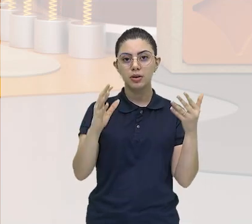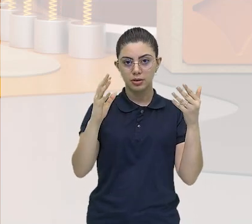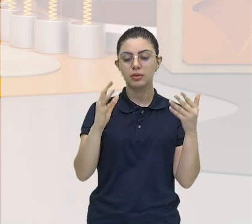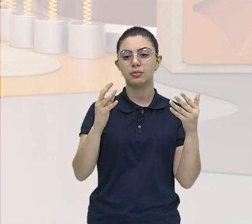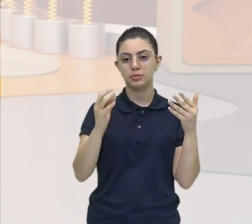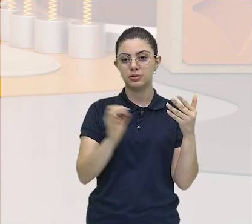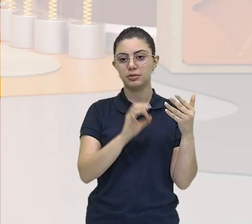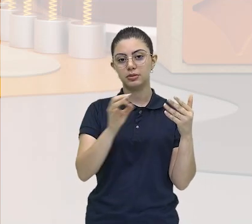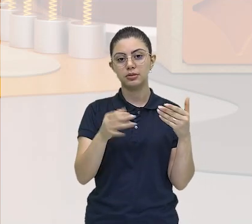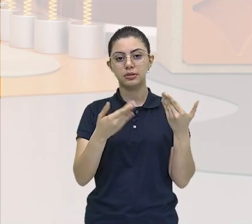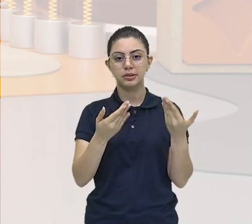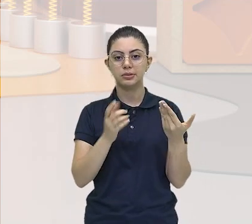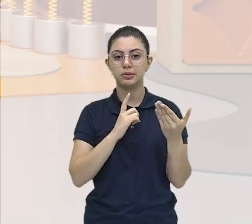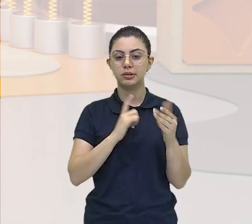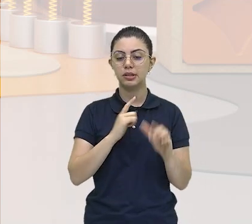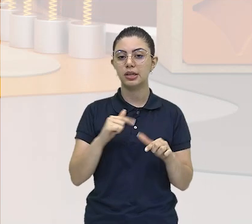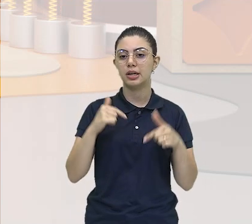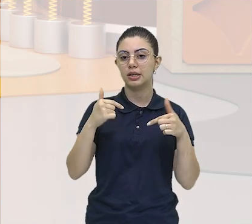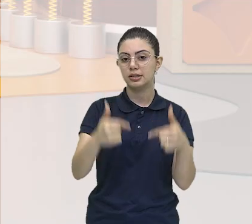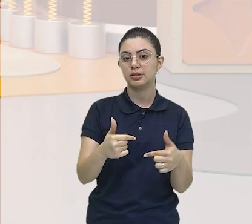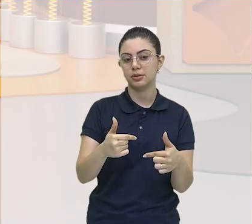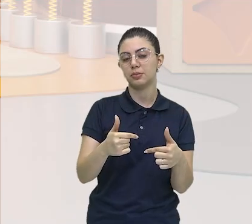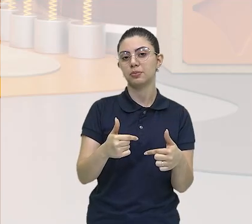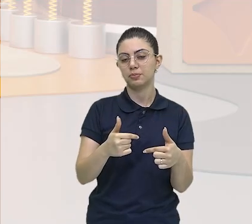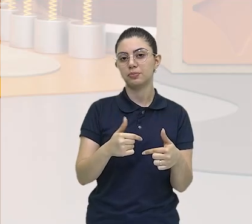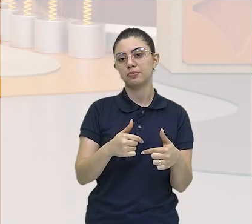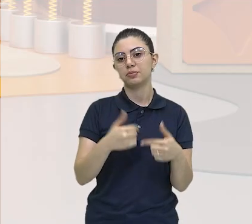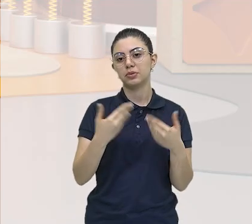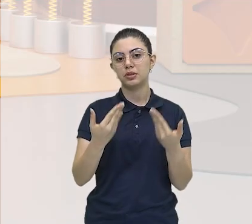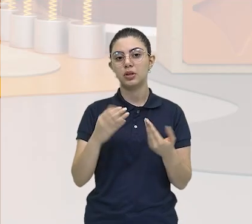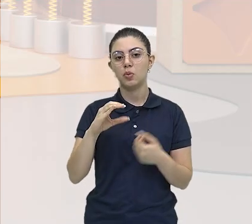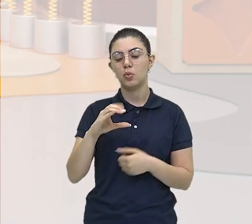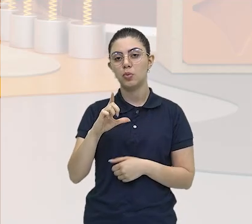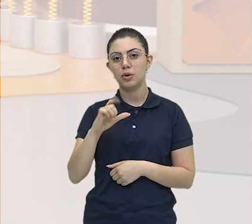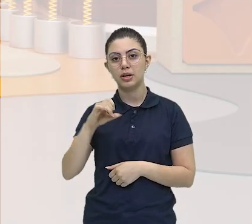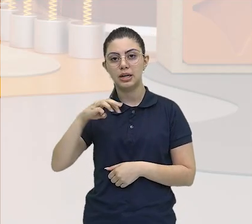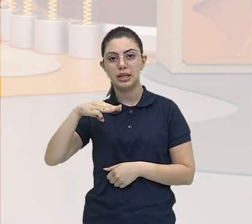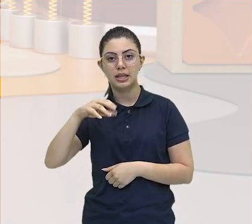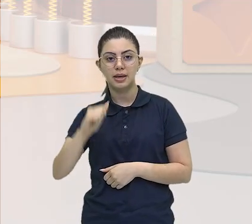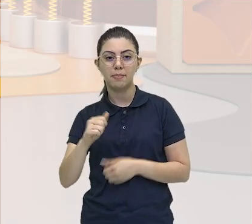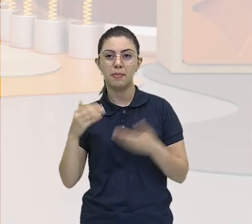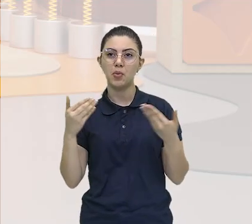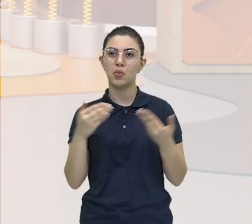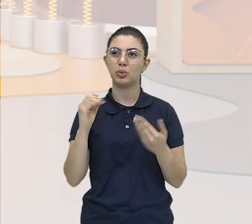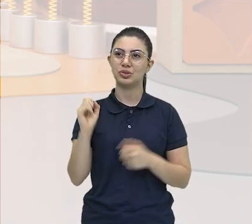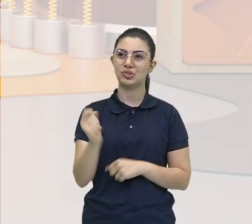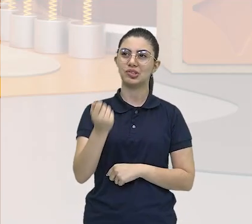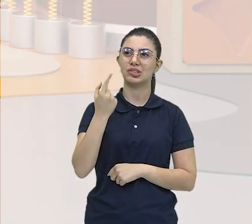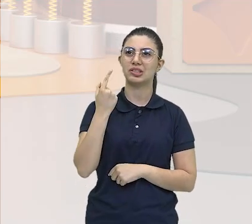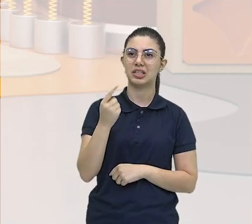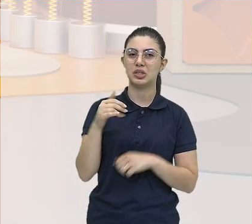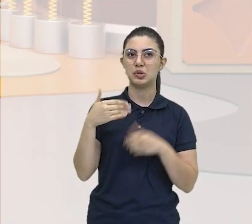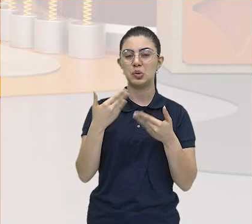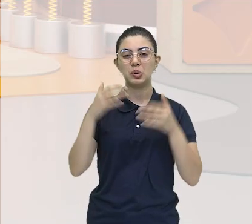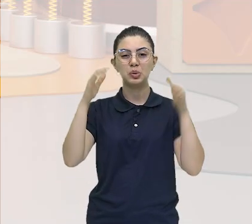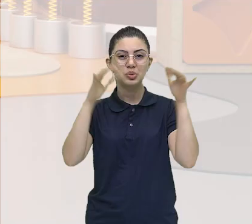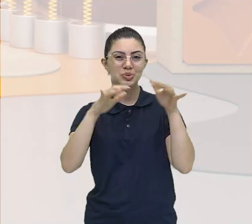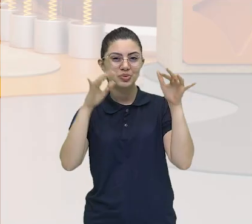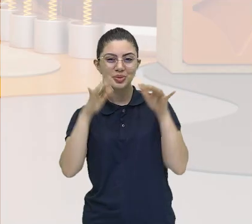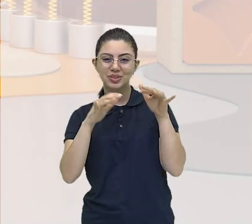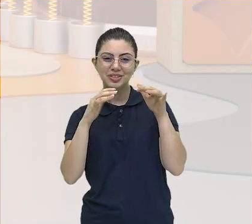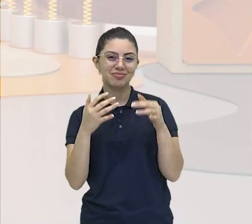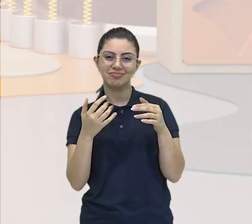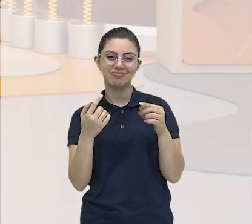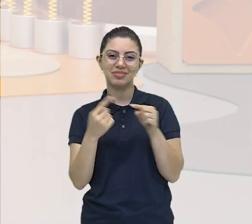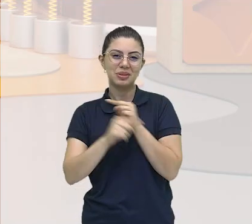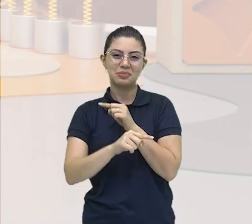se considerar essas ações. Então, quando a gente está dizendo o clima hoje está estranho, o clima hoje está chuvoso, na verdade, o